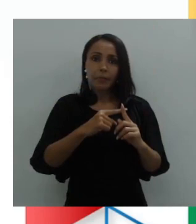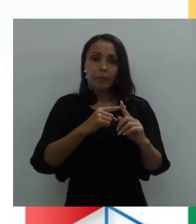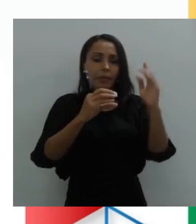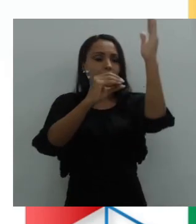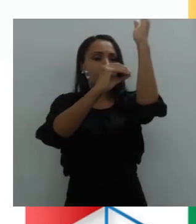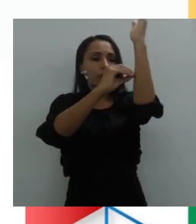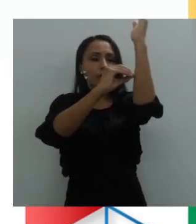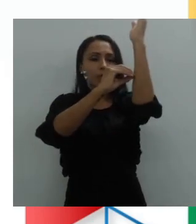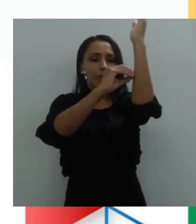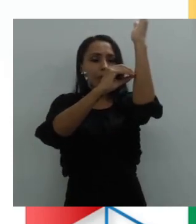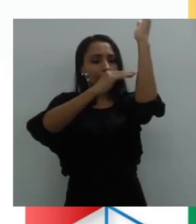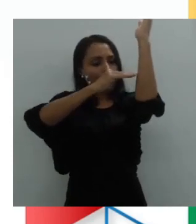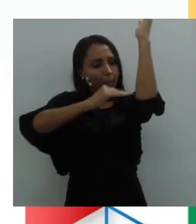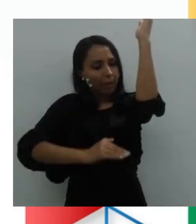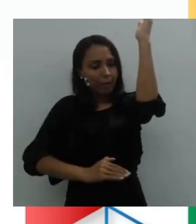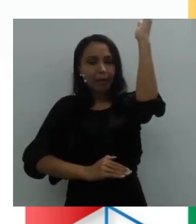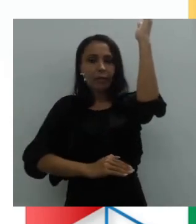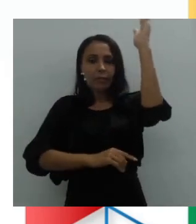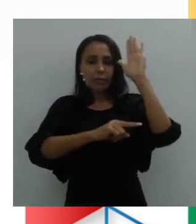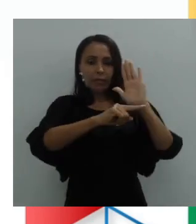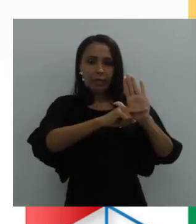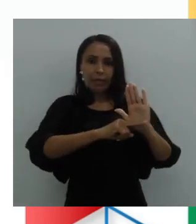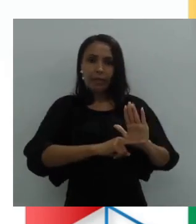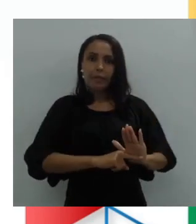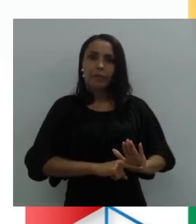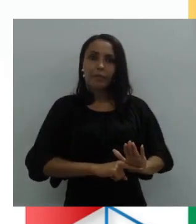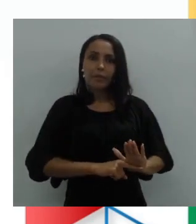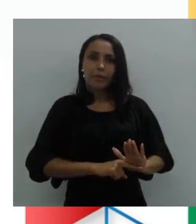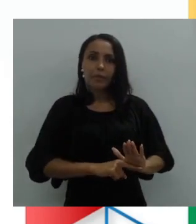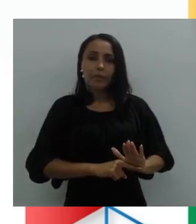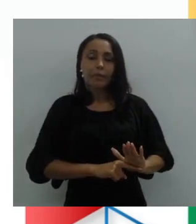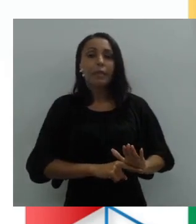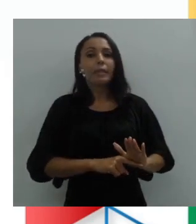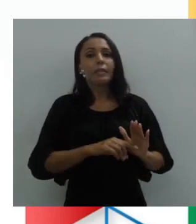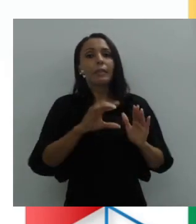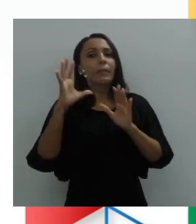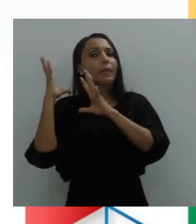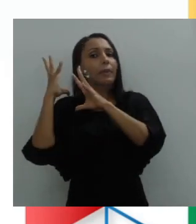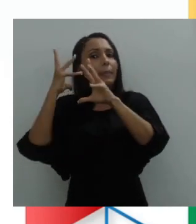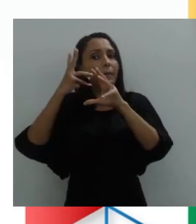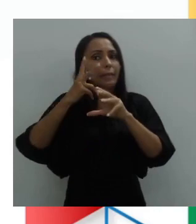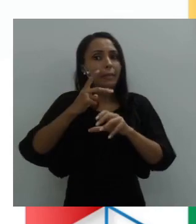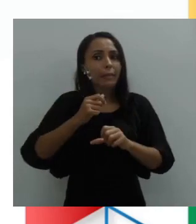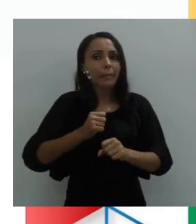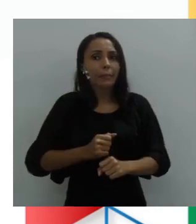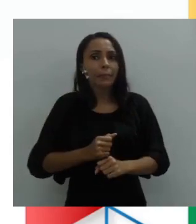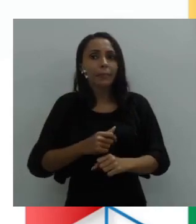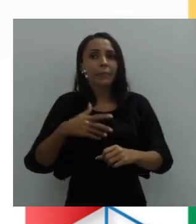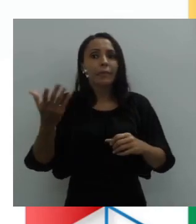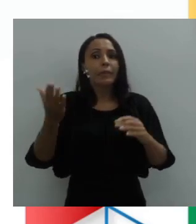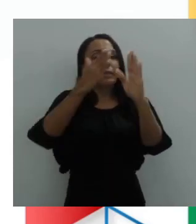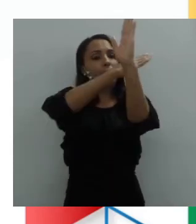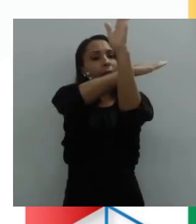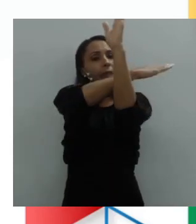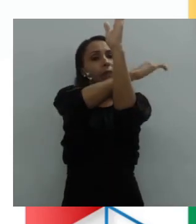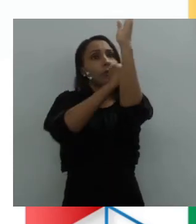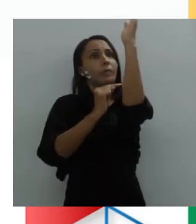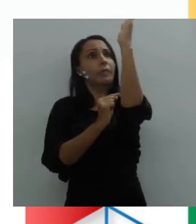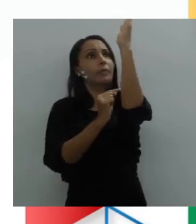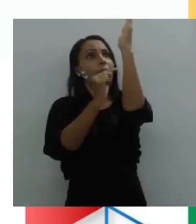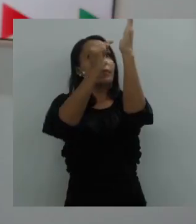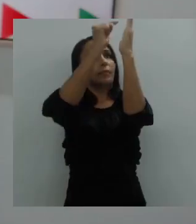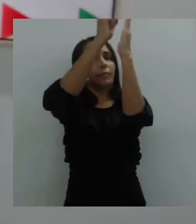para baixo são os números negativos. Só recapitulando, o eixo que fica assim em pé